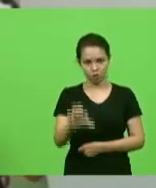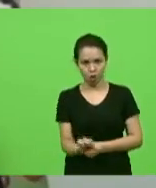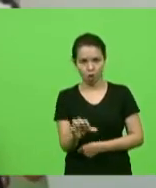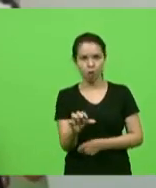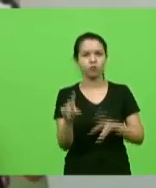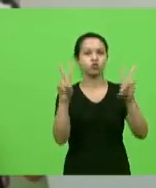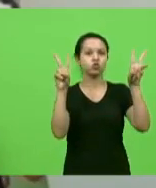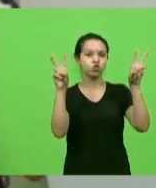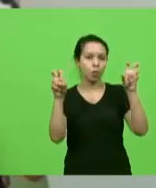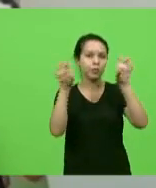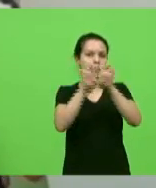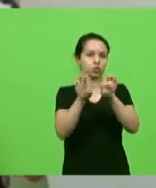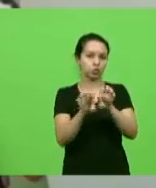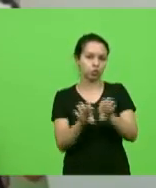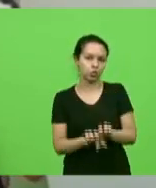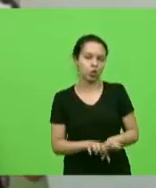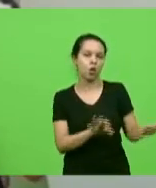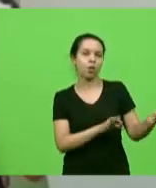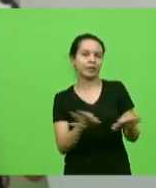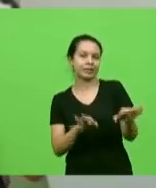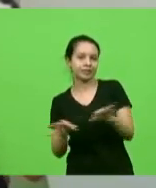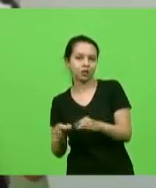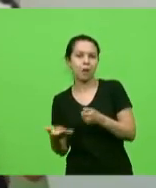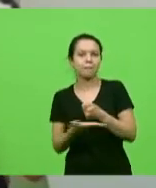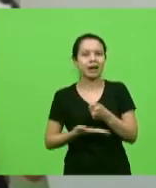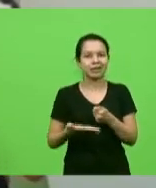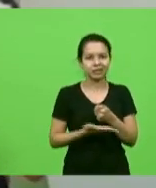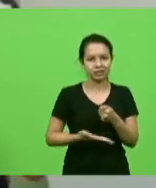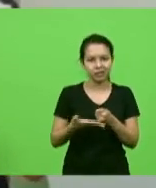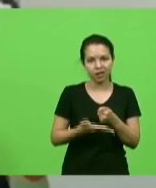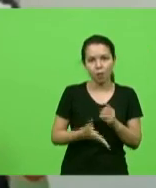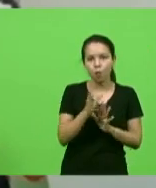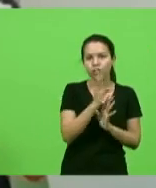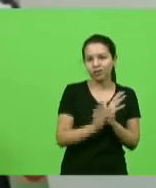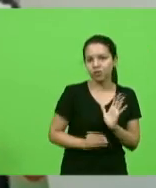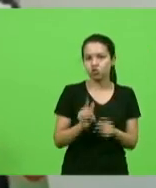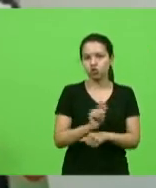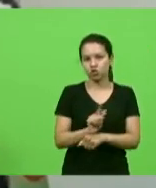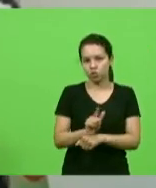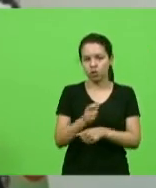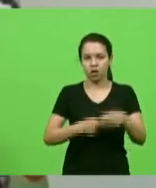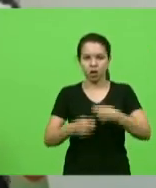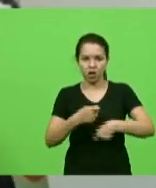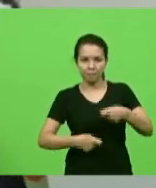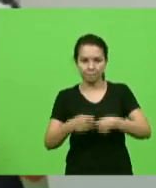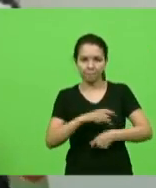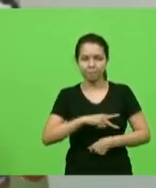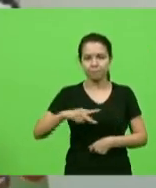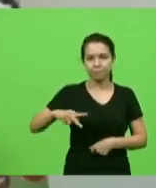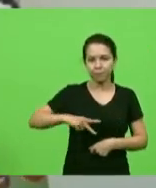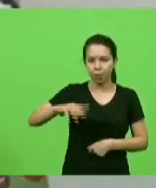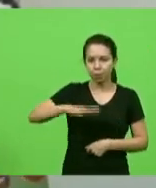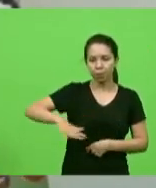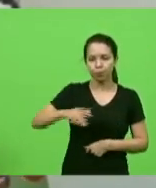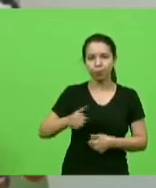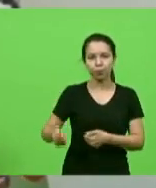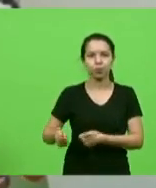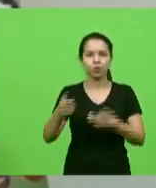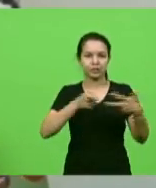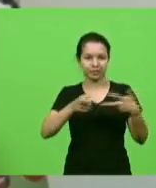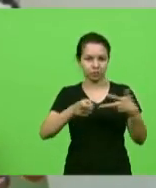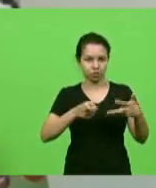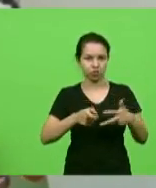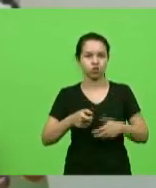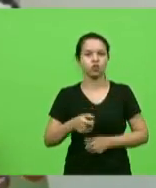sobre a estrutura organizacional básica e modelo de gestão da administração pública Estadual no âmbito do Poder Executivo